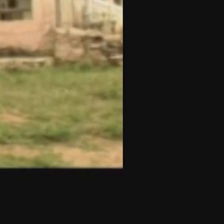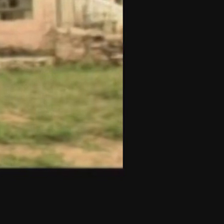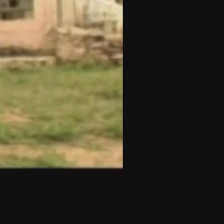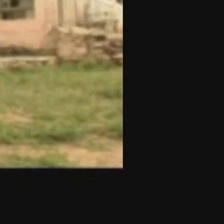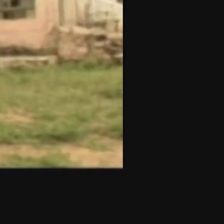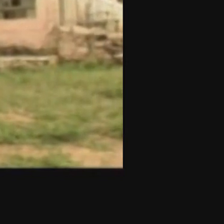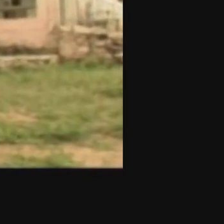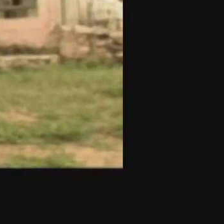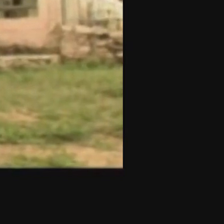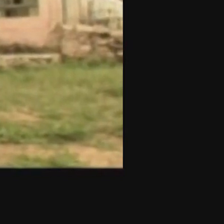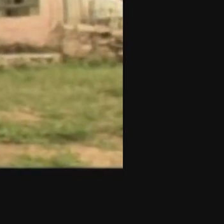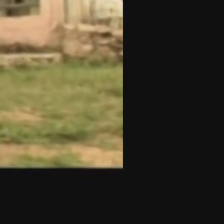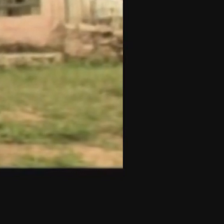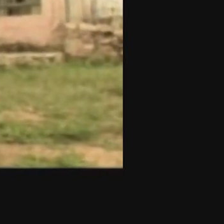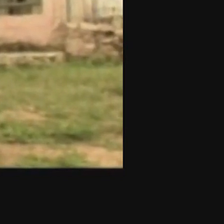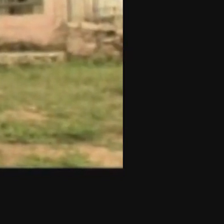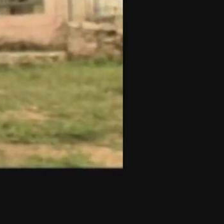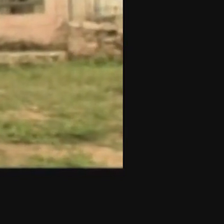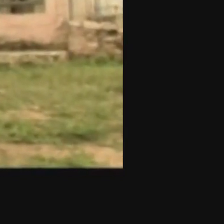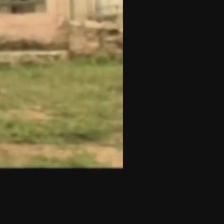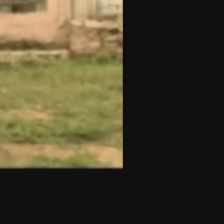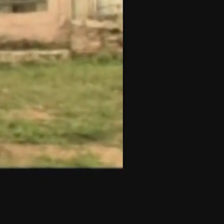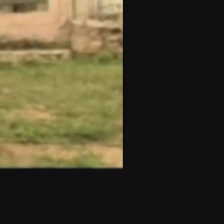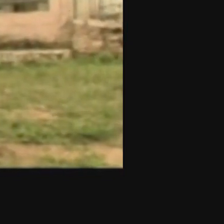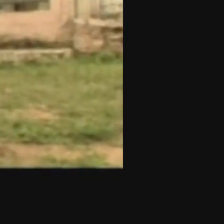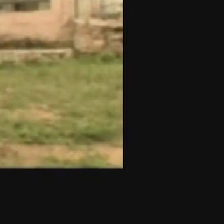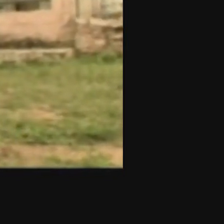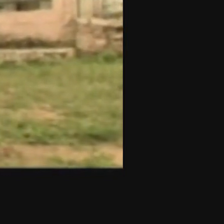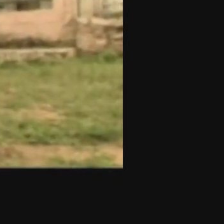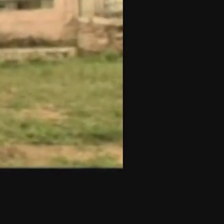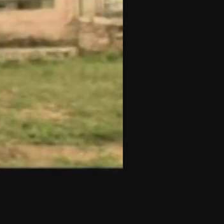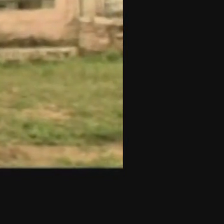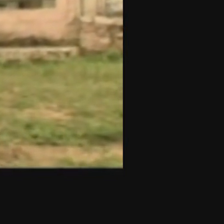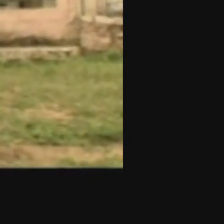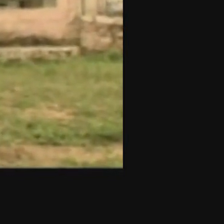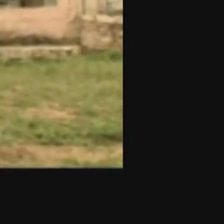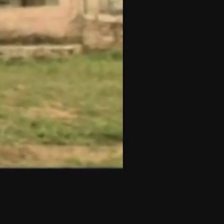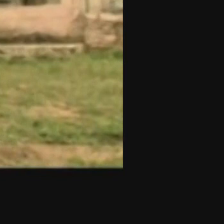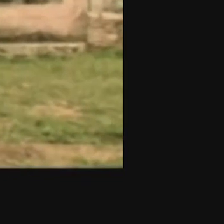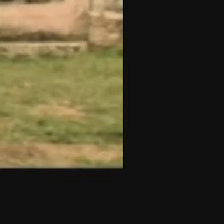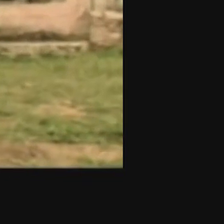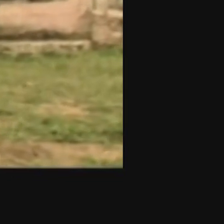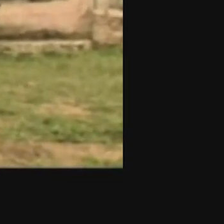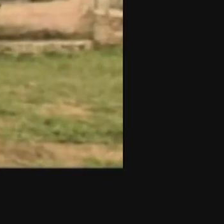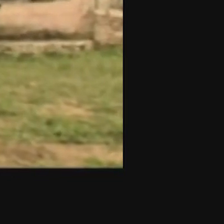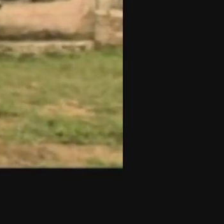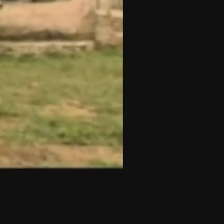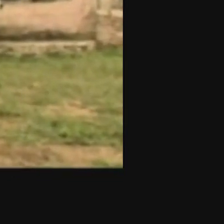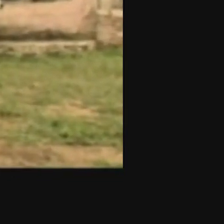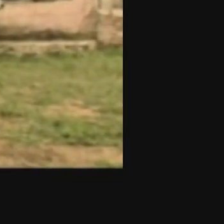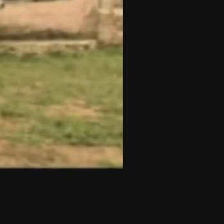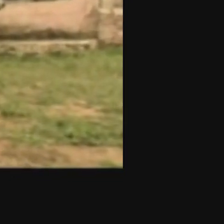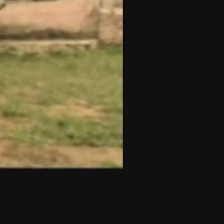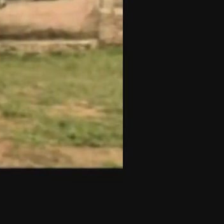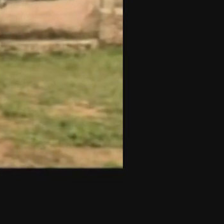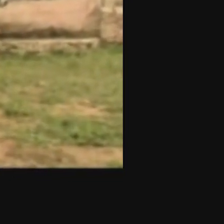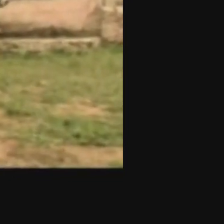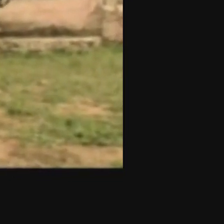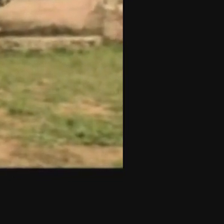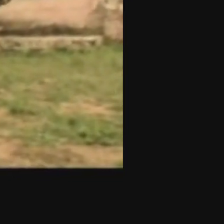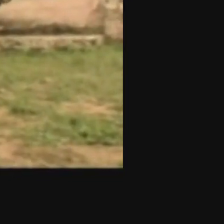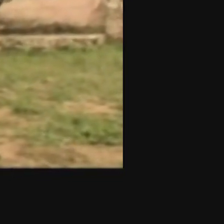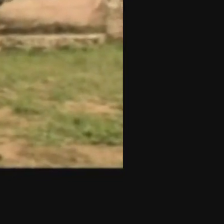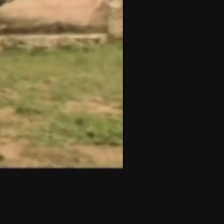Quando tudo começou, o Criador pensou bem. só ele pode dizer de onde